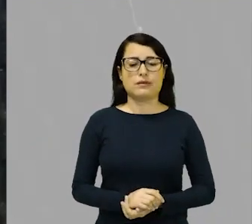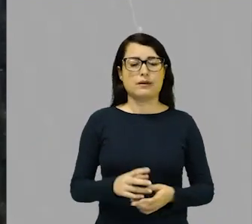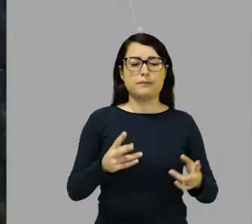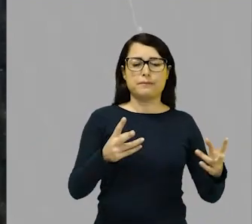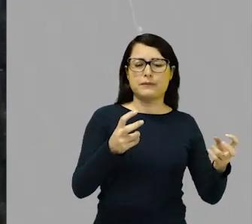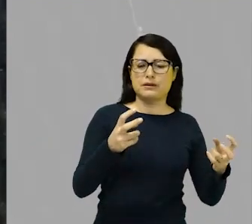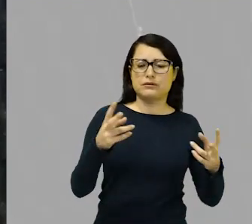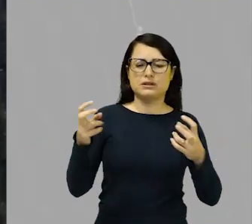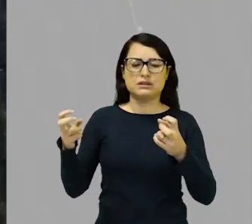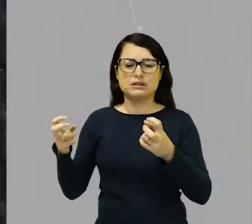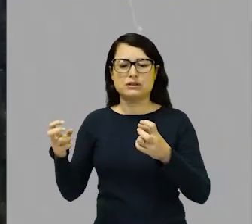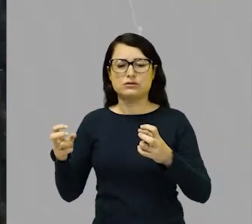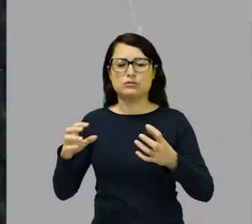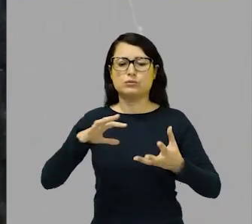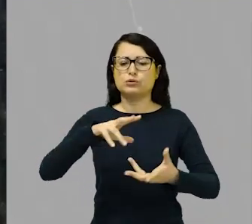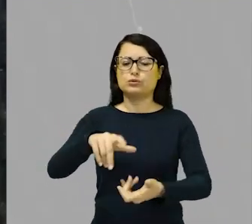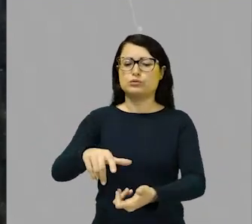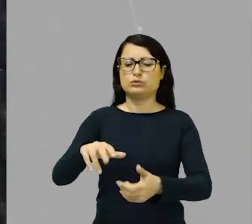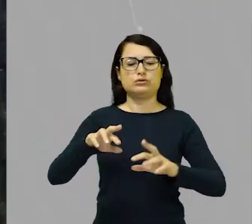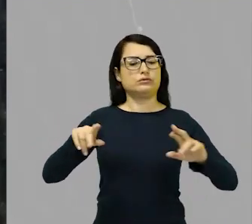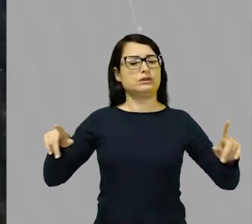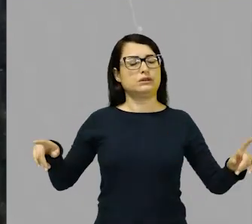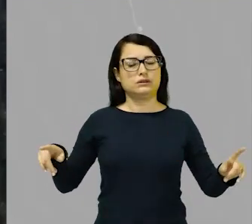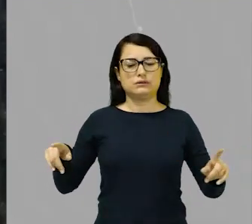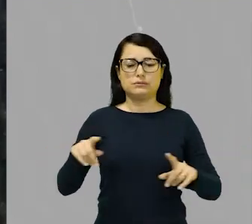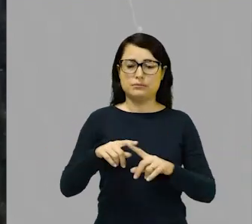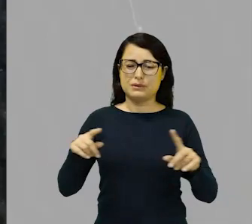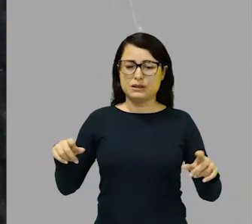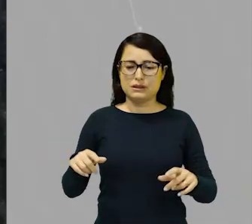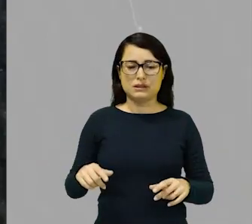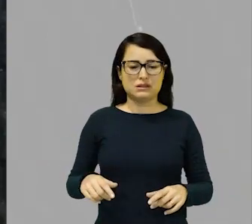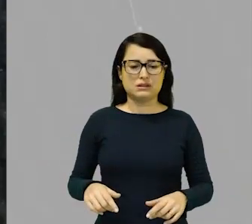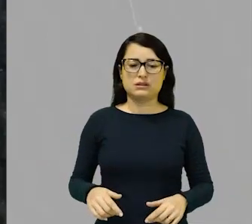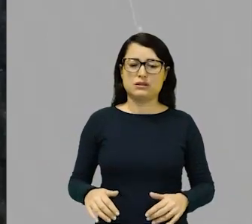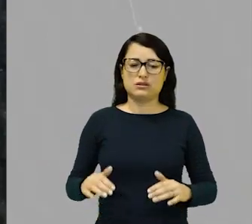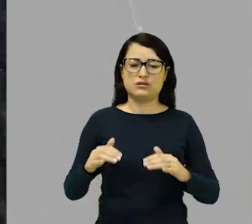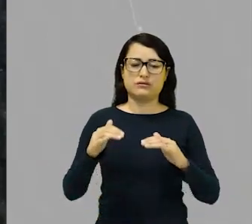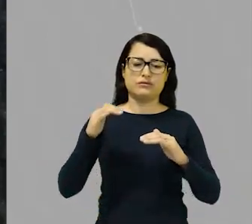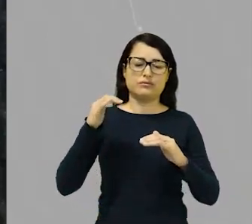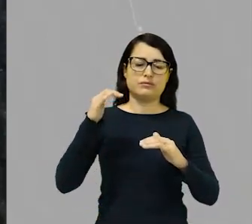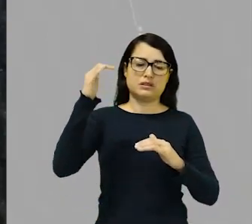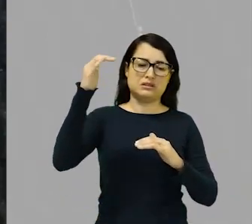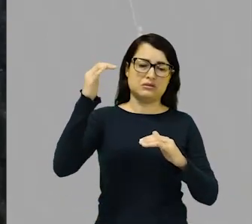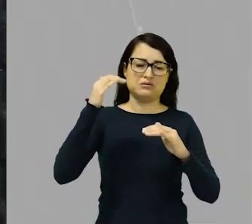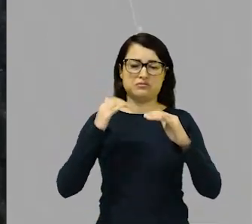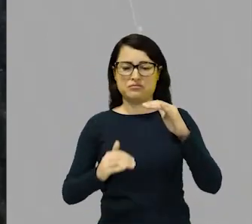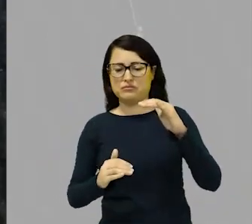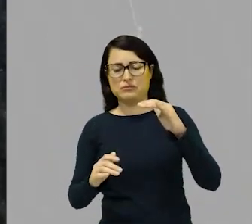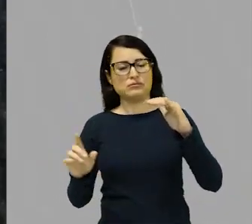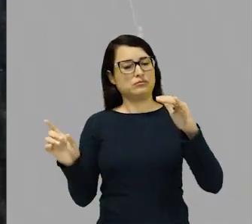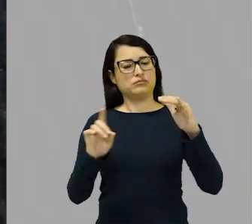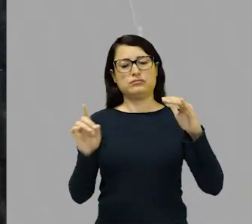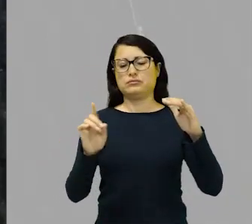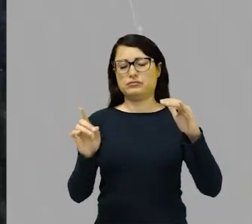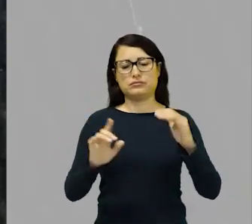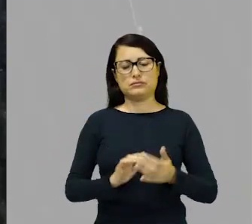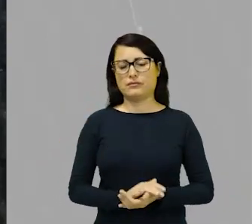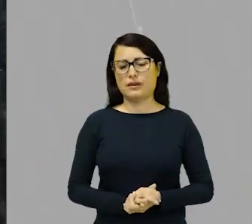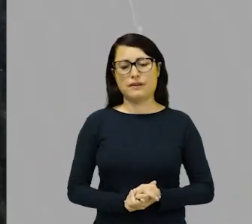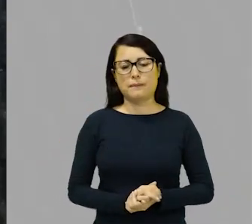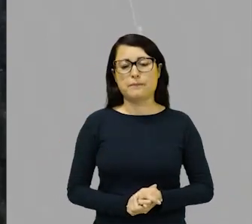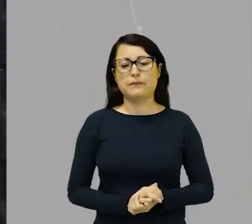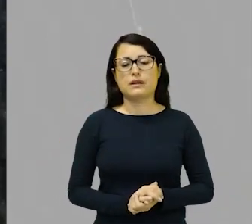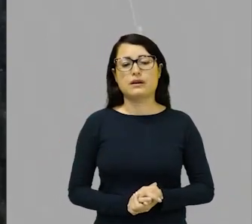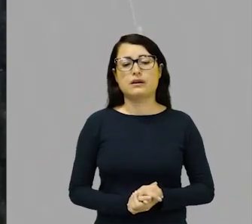visão de mundo diferente também. Mas isso não nos torna nem inferiores e nem superiores a ninguém. Isso nos